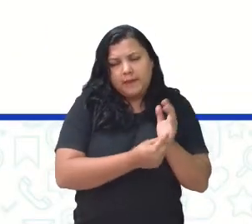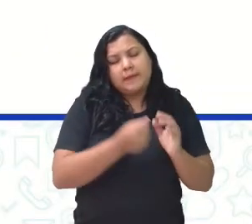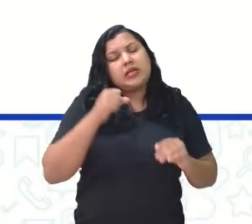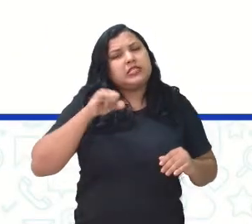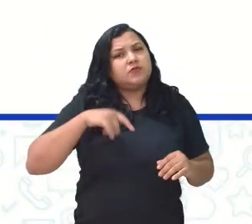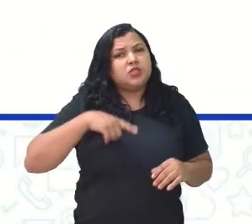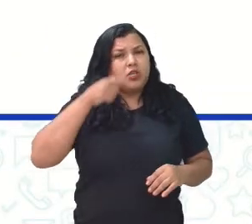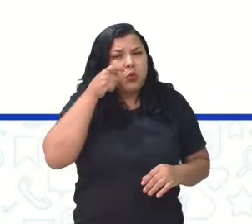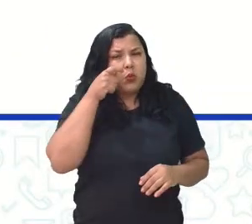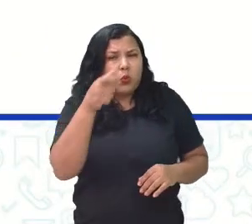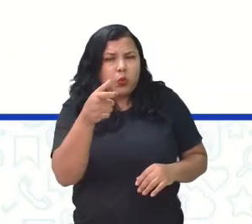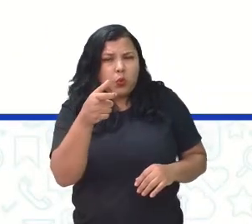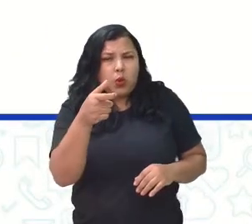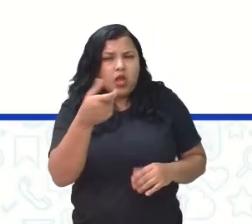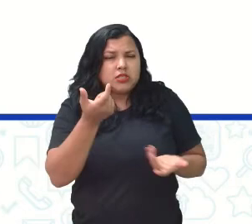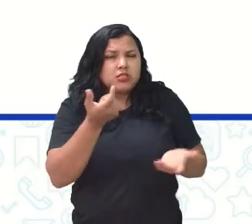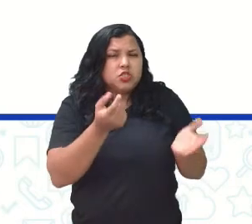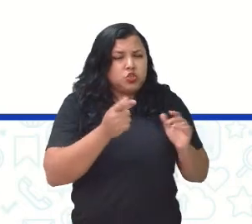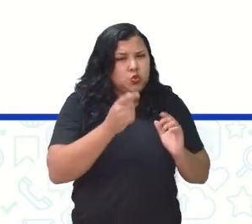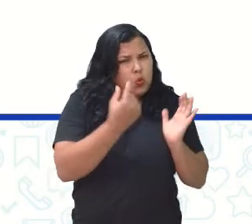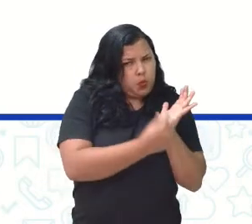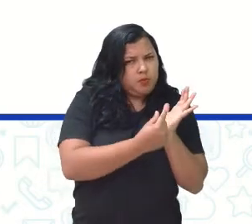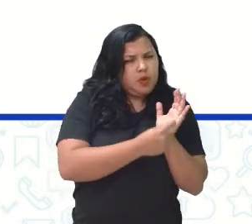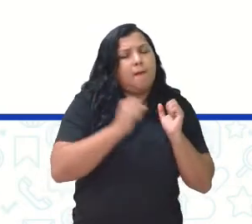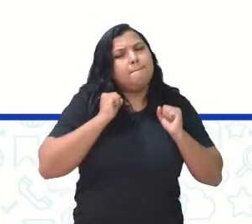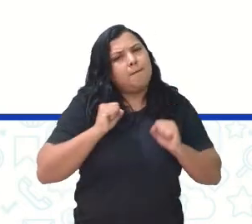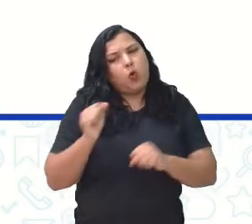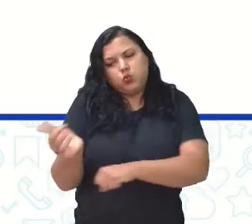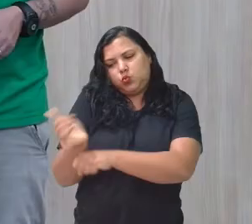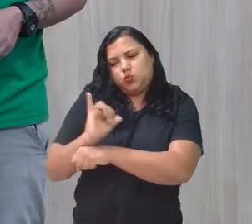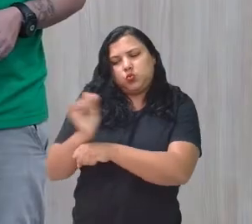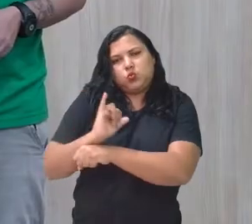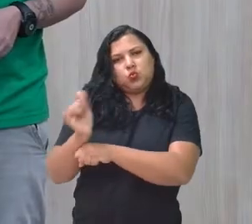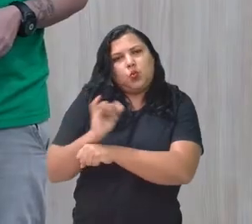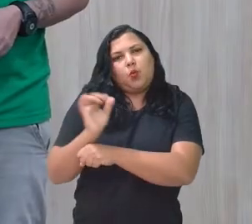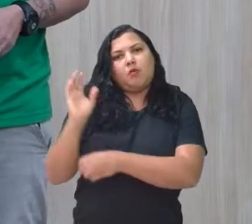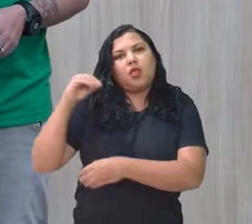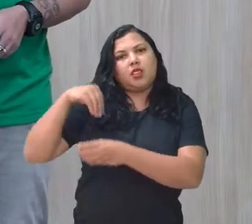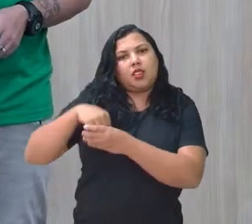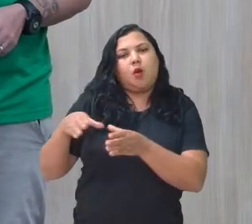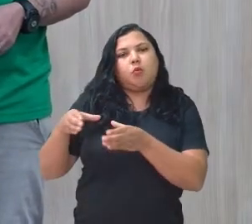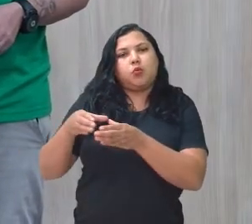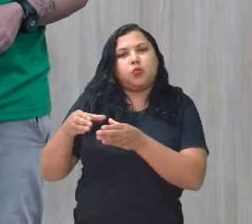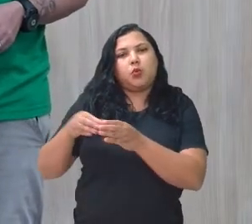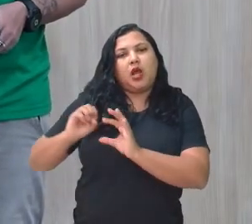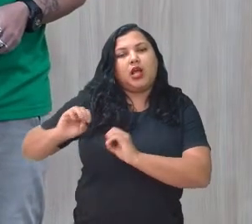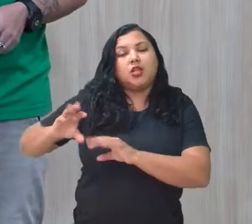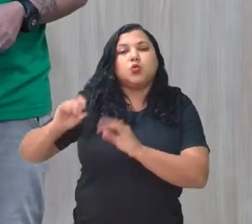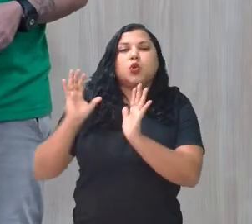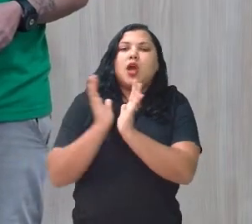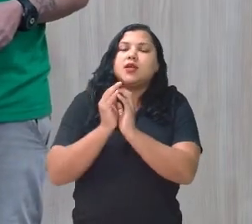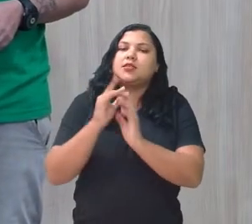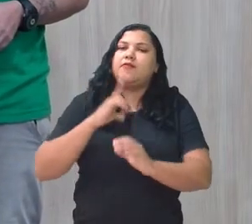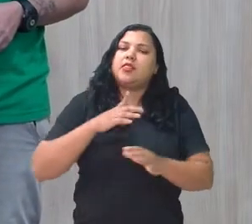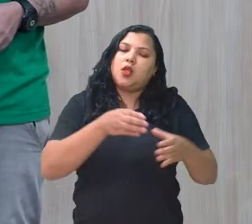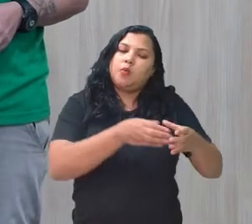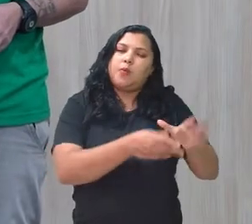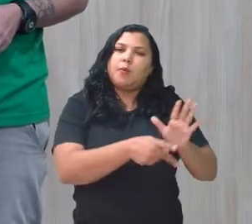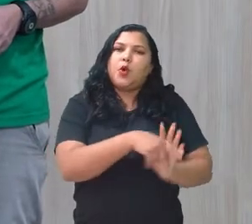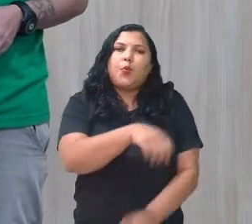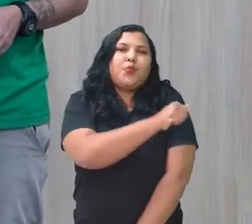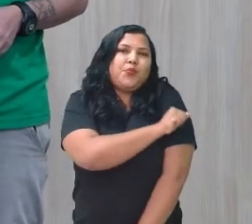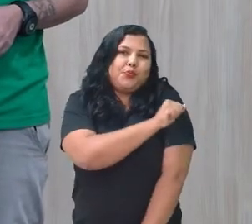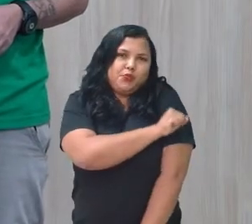você não está vendo pelo aplicativo, vai lá no nosso canal no YouTube, na playlist do 8º ano, dá uma olhadinha, tá certo? Mas é